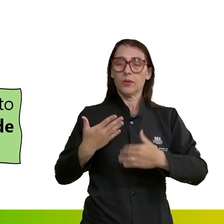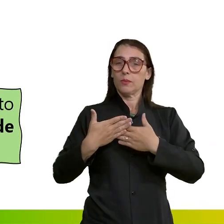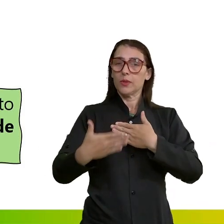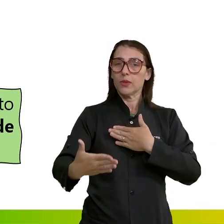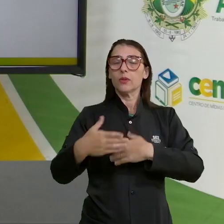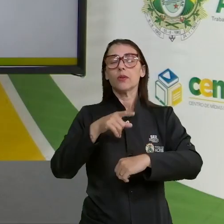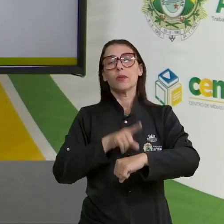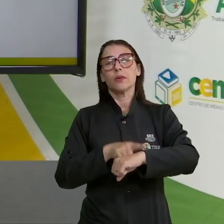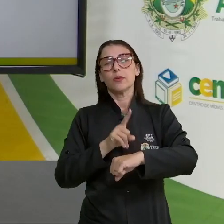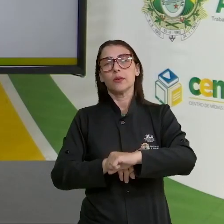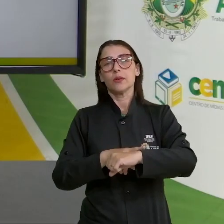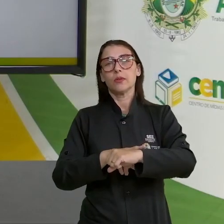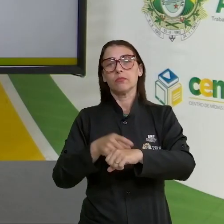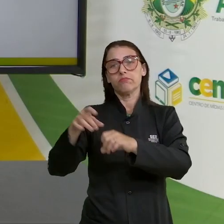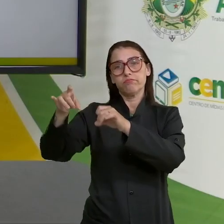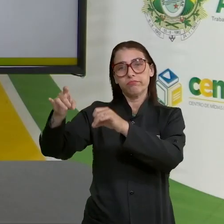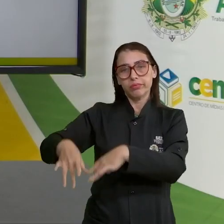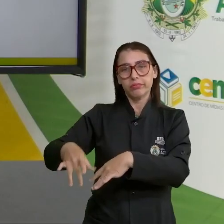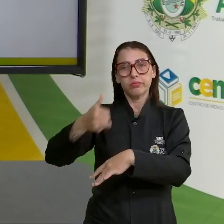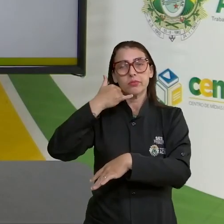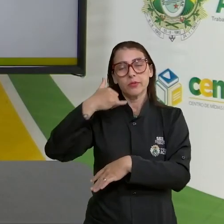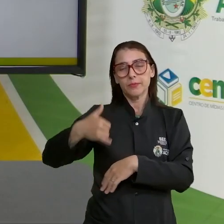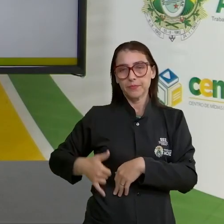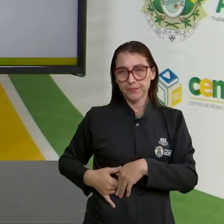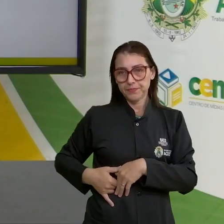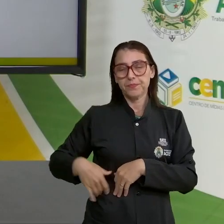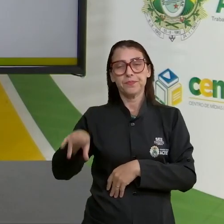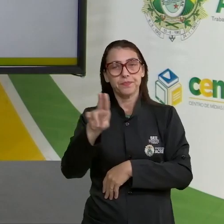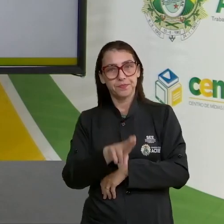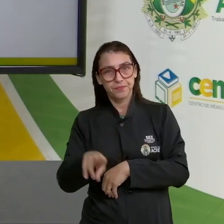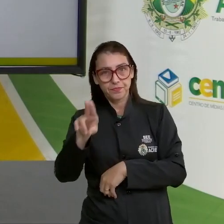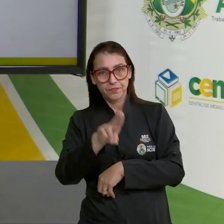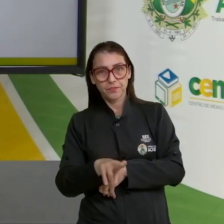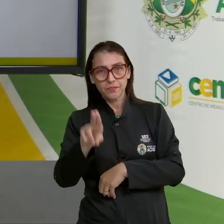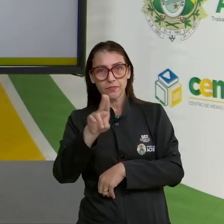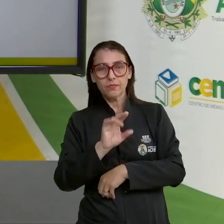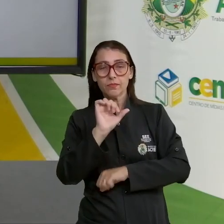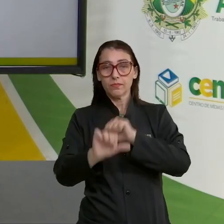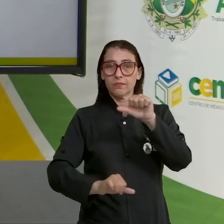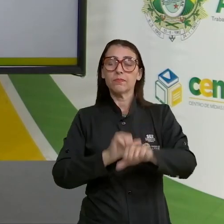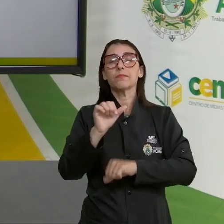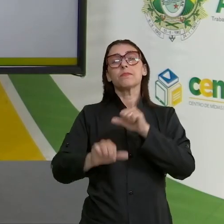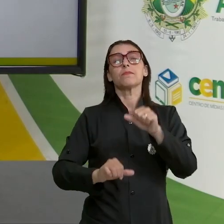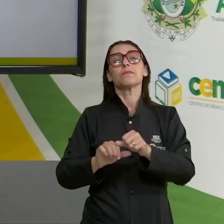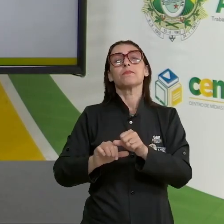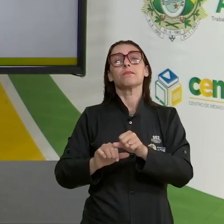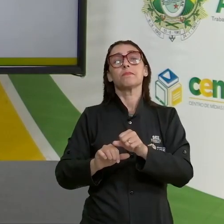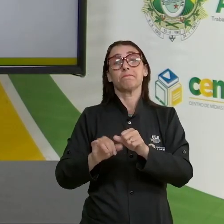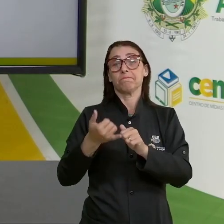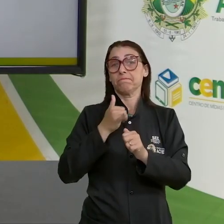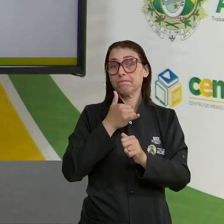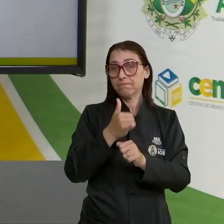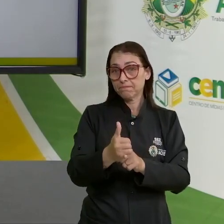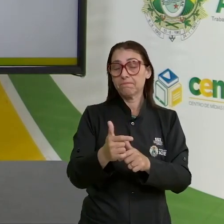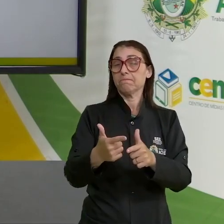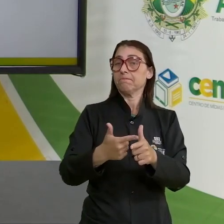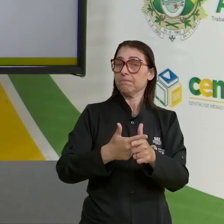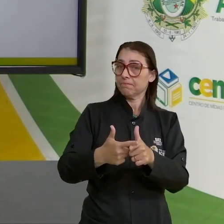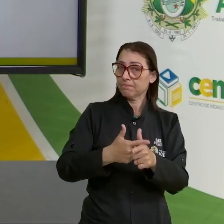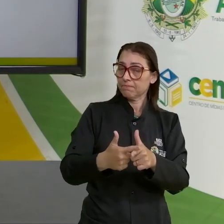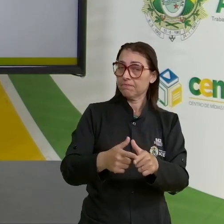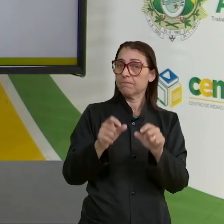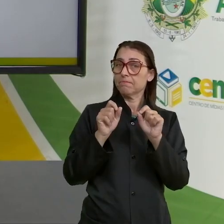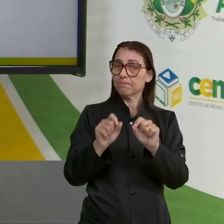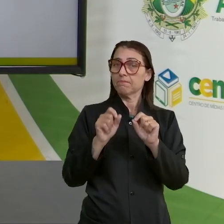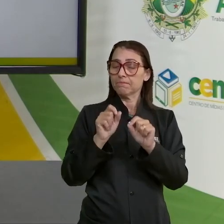eu abandonar esse celular, que eu deixar de utilizá-lo ele vai virar um resíduo. E outro problema é justamente o